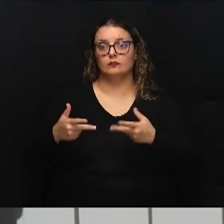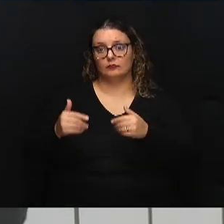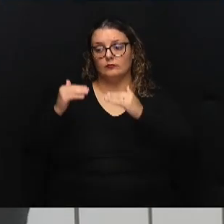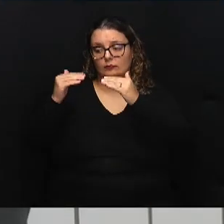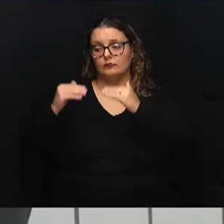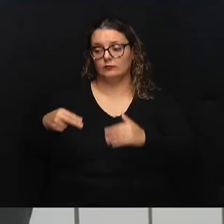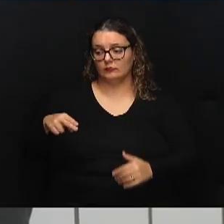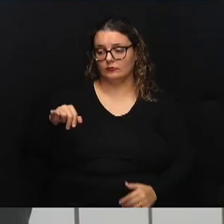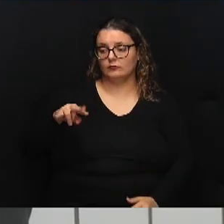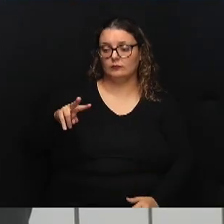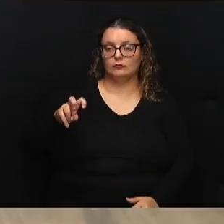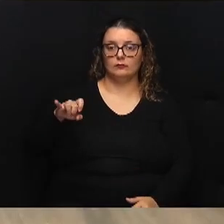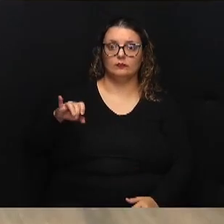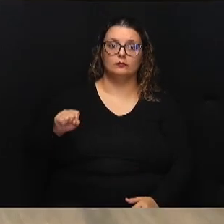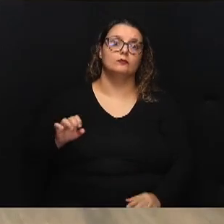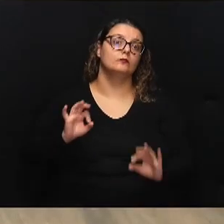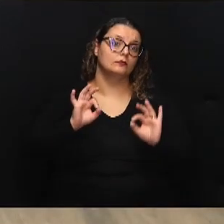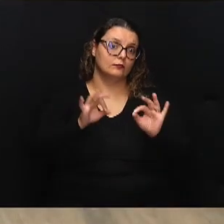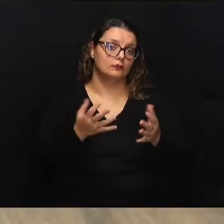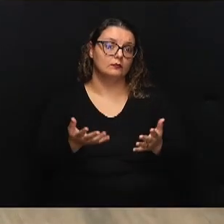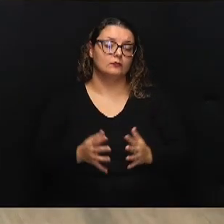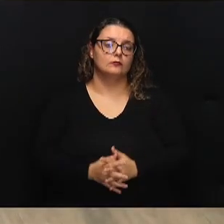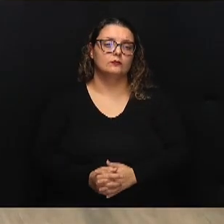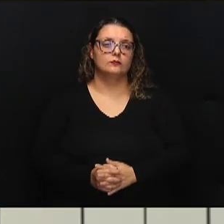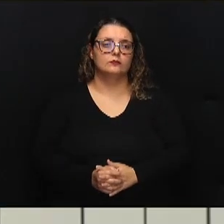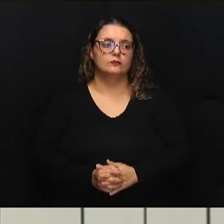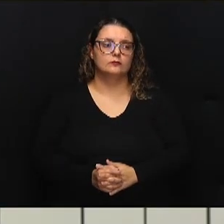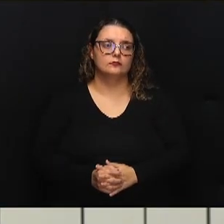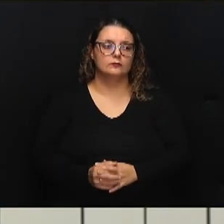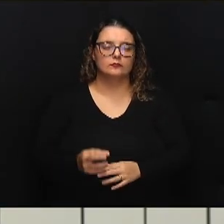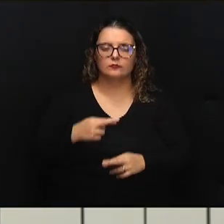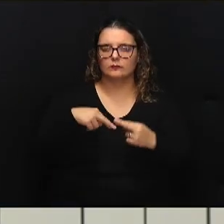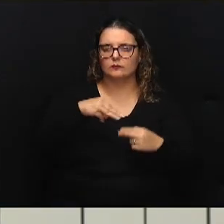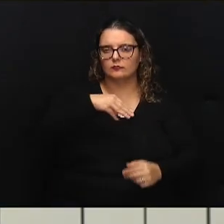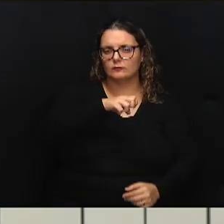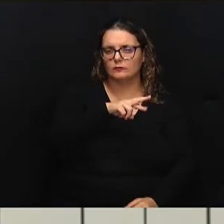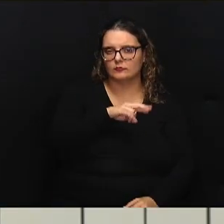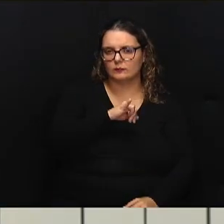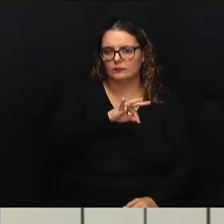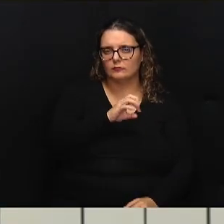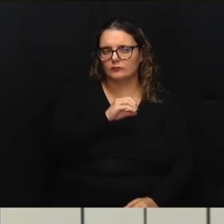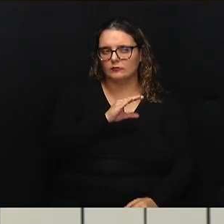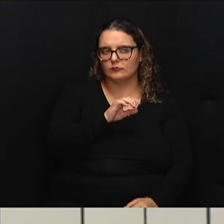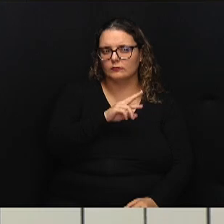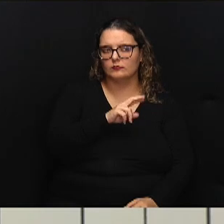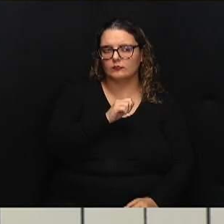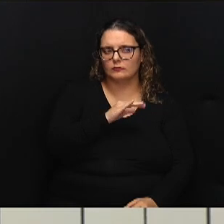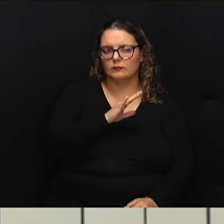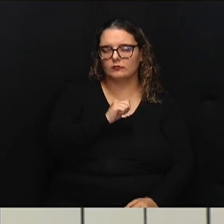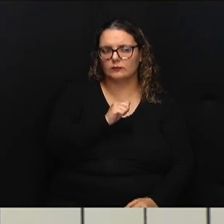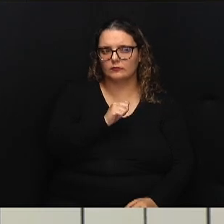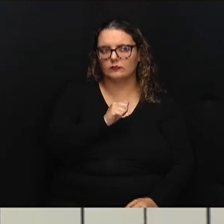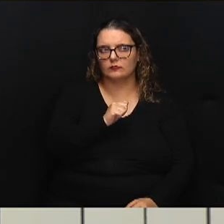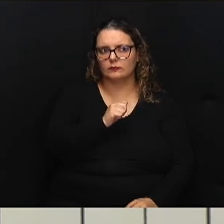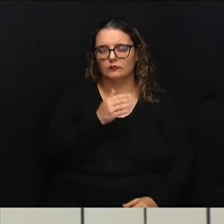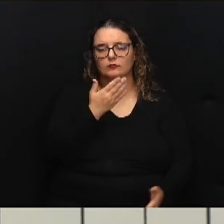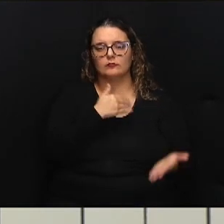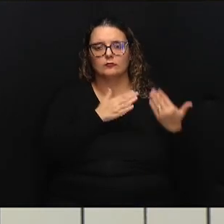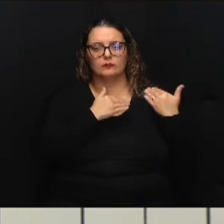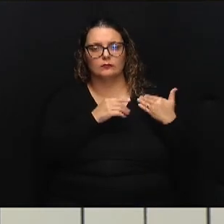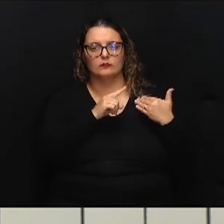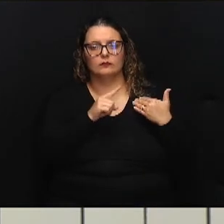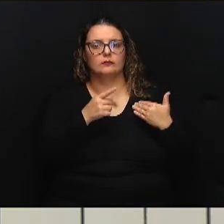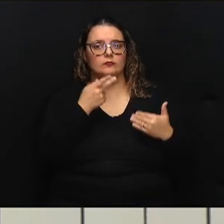né? Sem dúvida. Essa questão de meritocracia, eu acho que é algo que, assim, antigamente não era